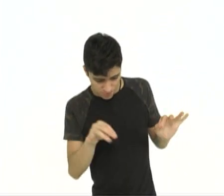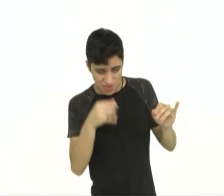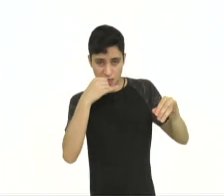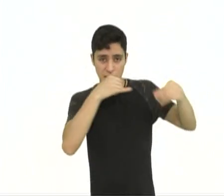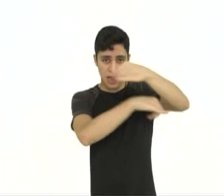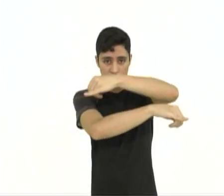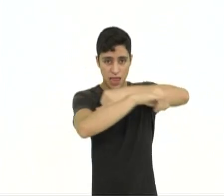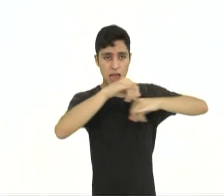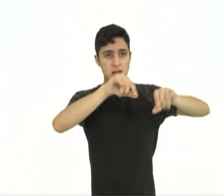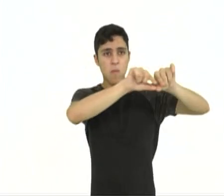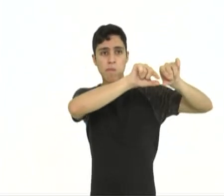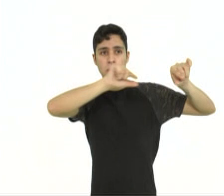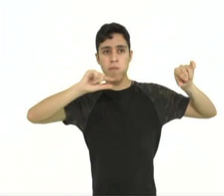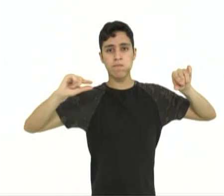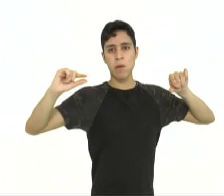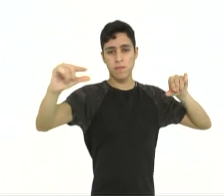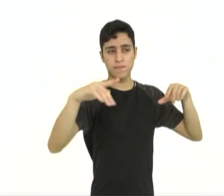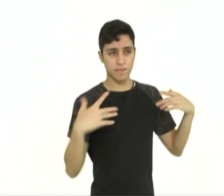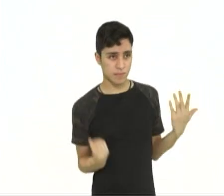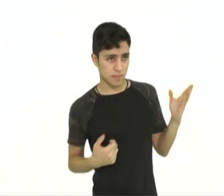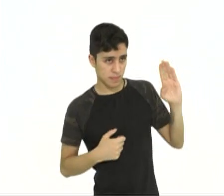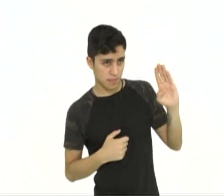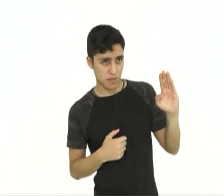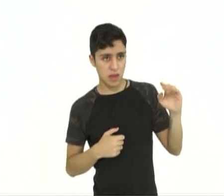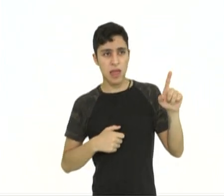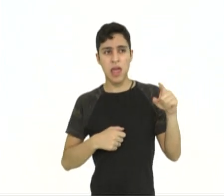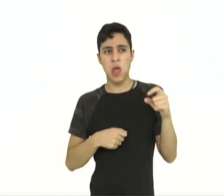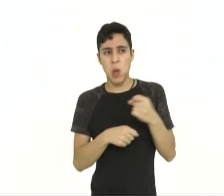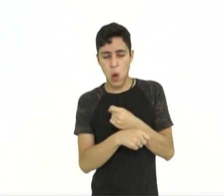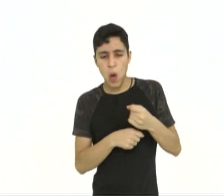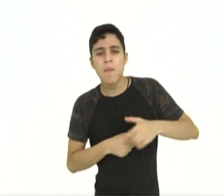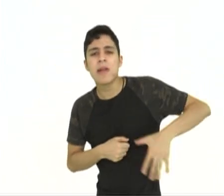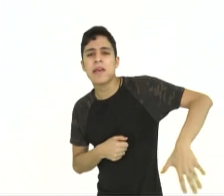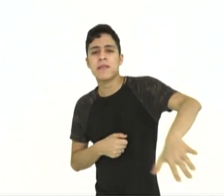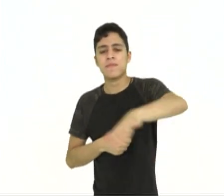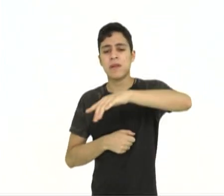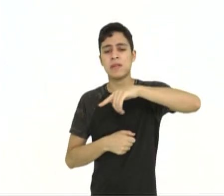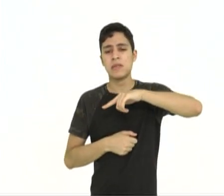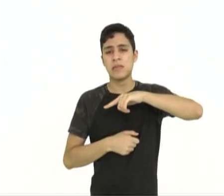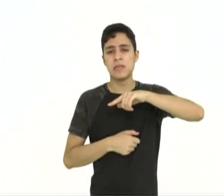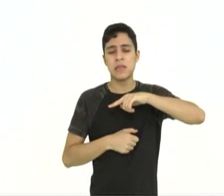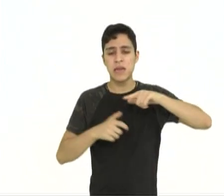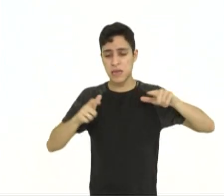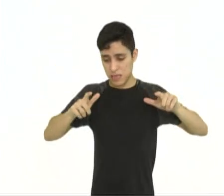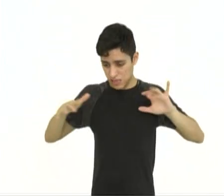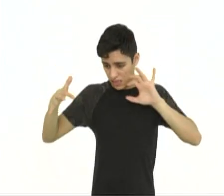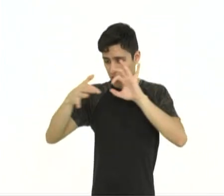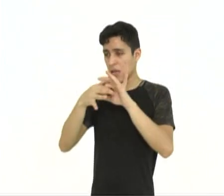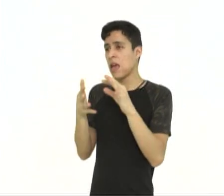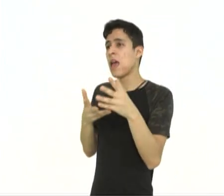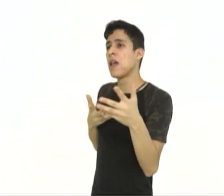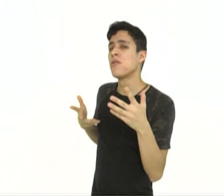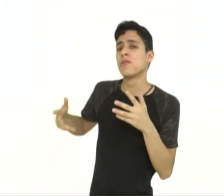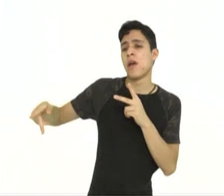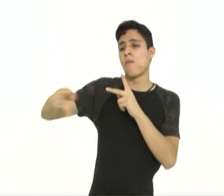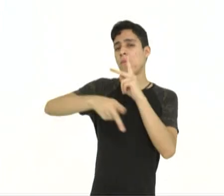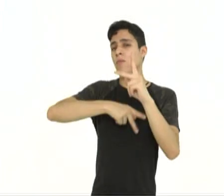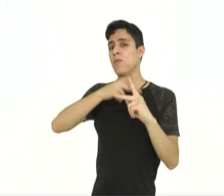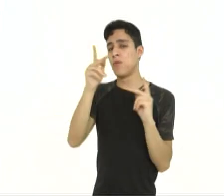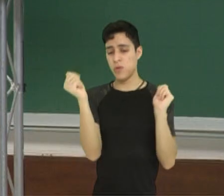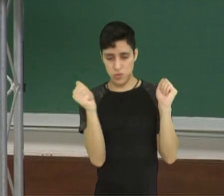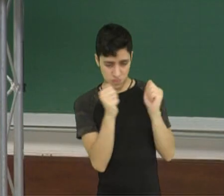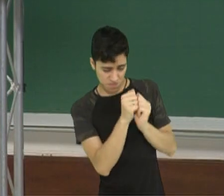Será? Letra B, obra que ocupa de um espaço com o intuito de se relacionar com o público utilizando de